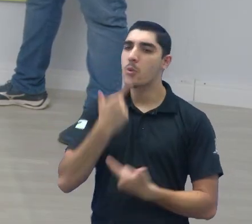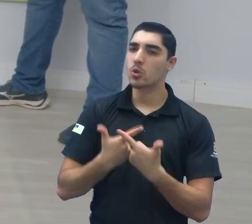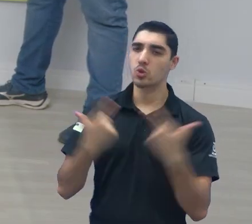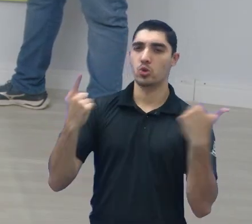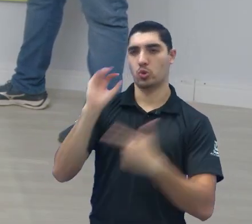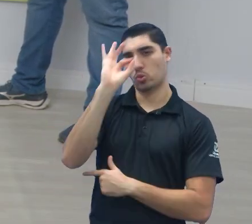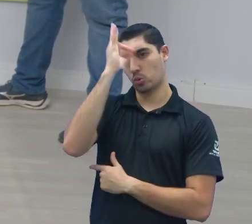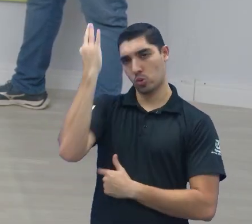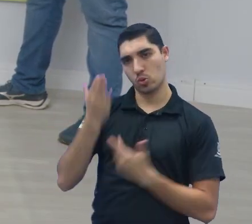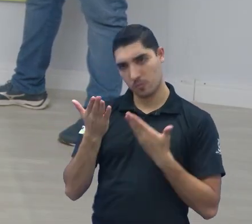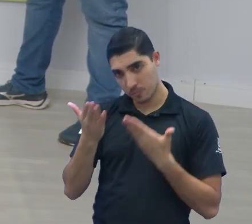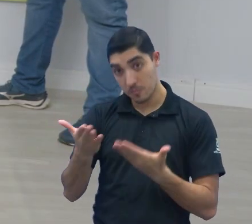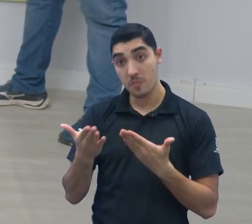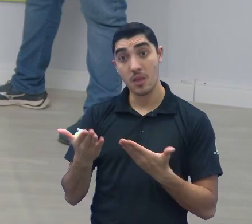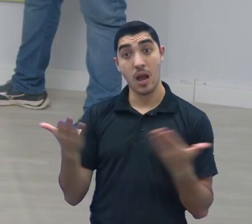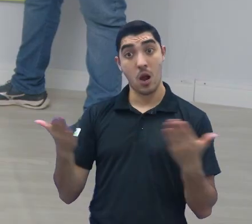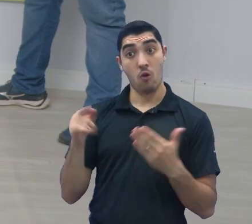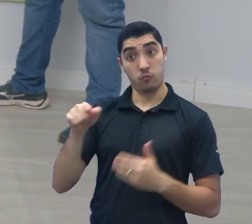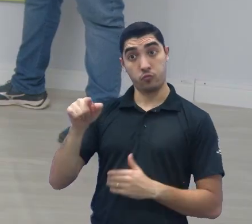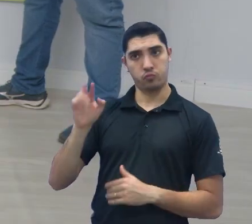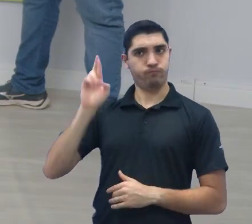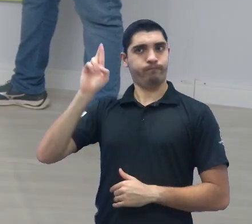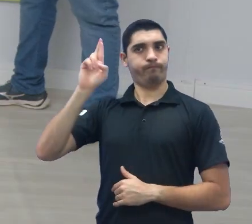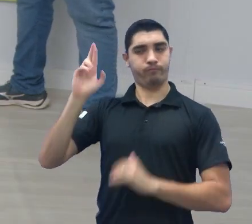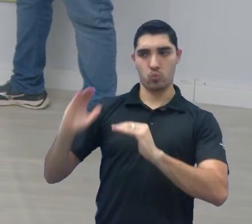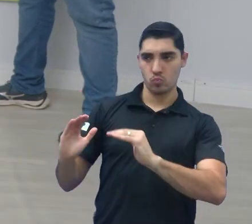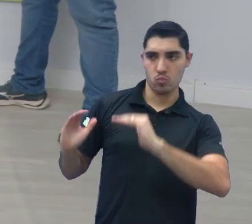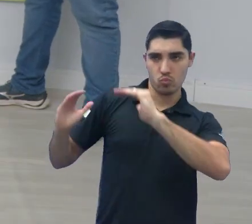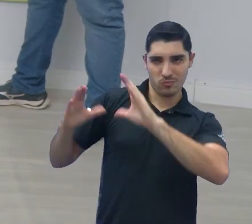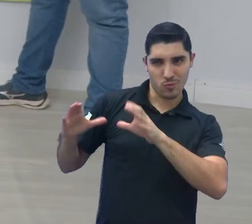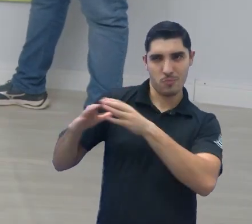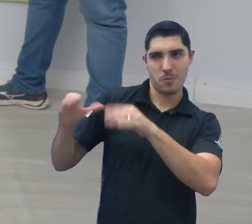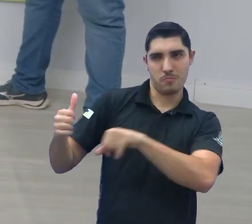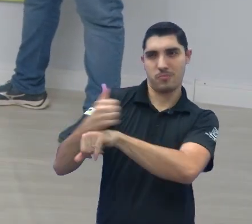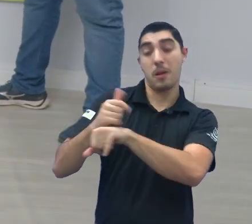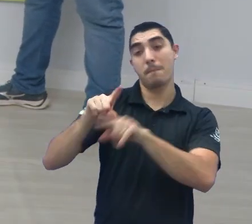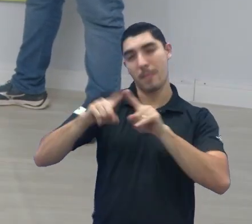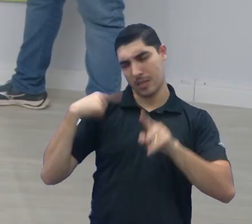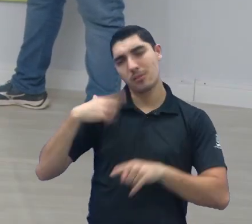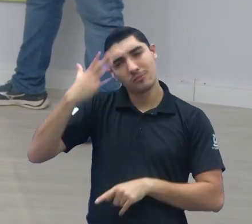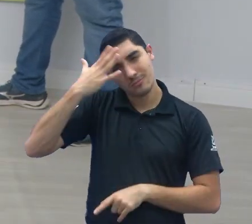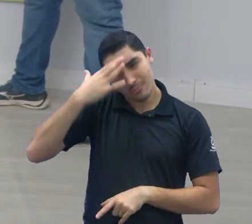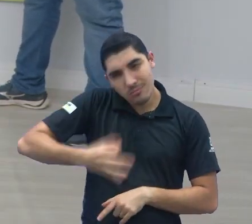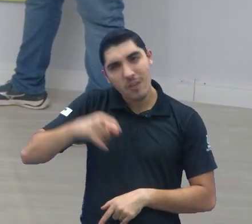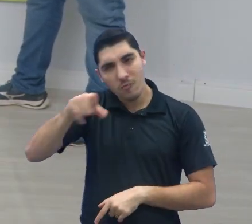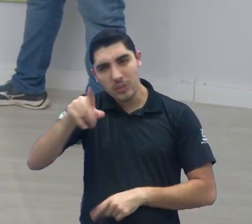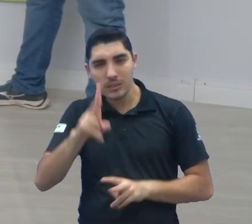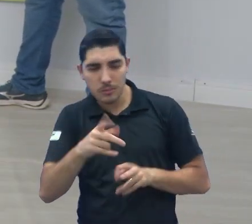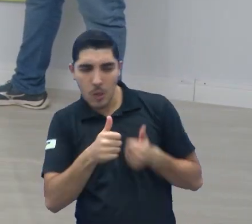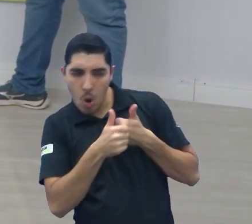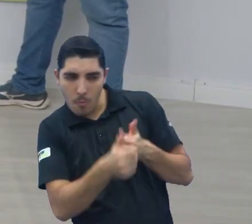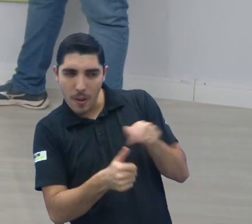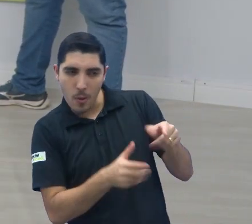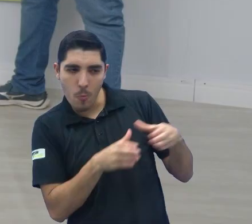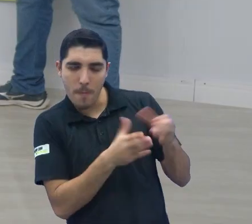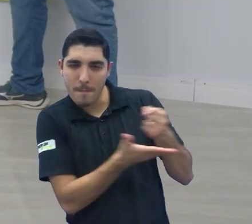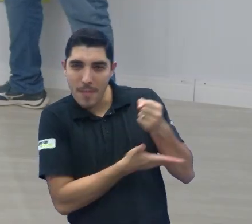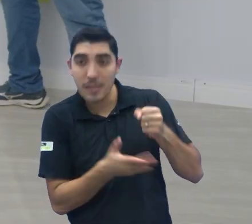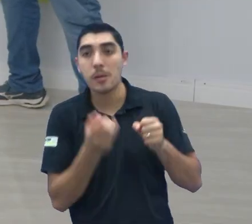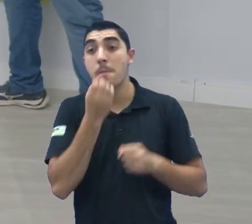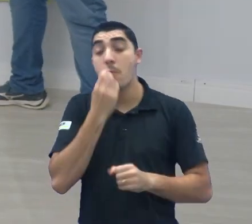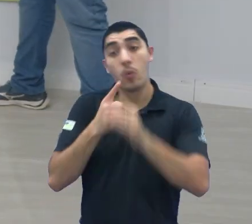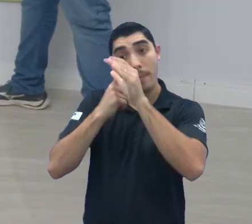à frente do time adulto, mas tenho certeza que você vai estar de olho também nas categorias de base. Uma ótima LBF, um ótimo ano para você e para o São